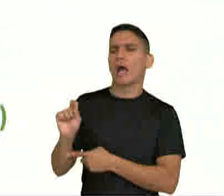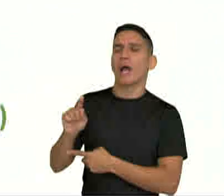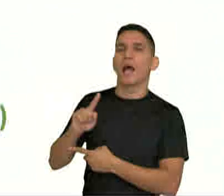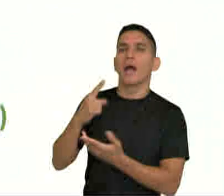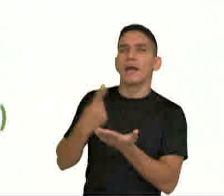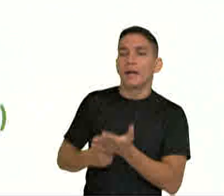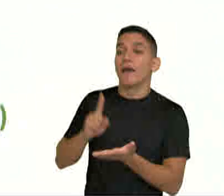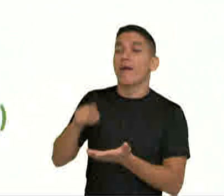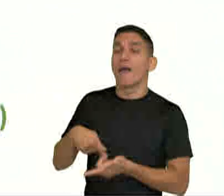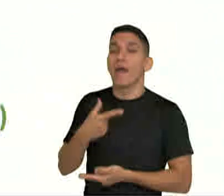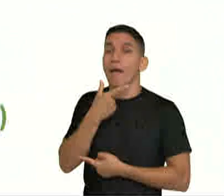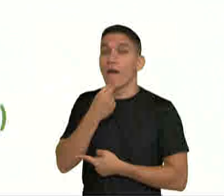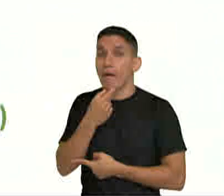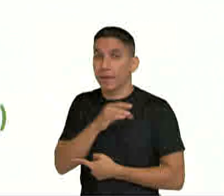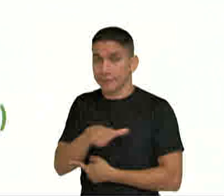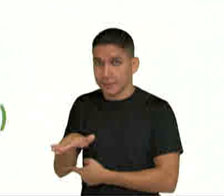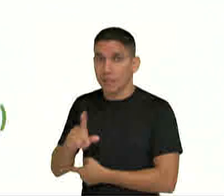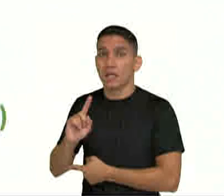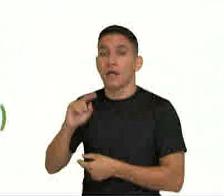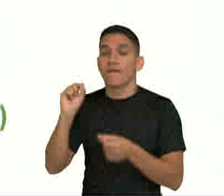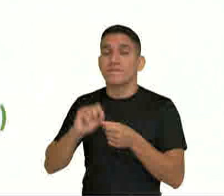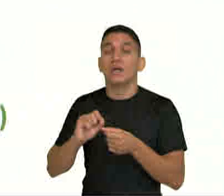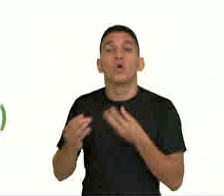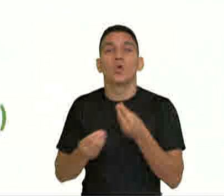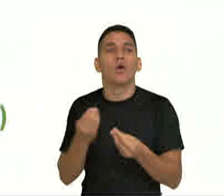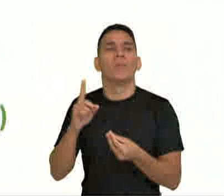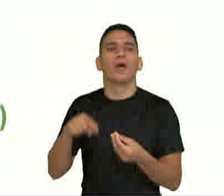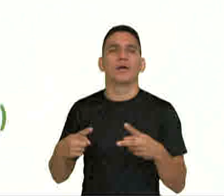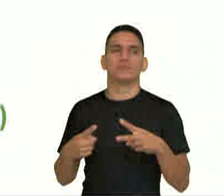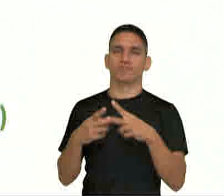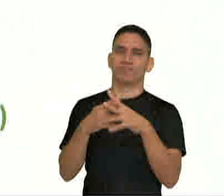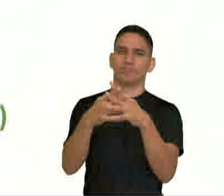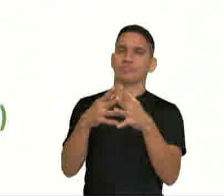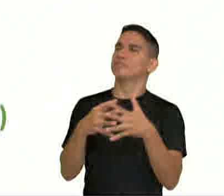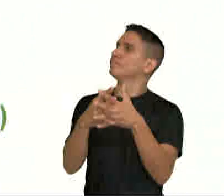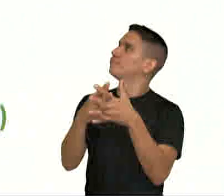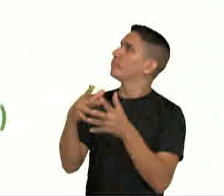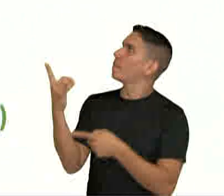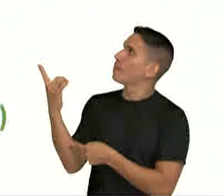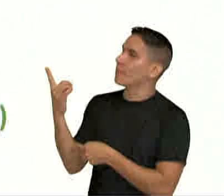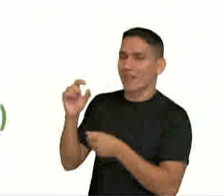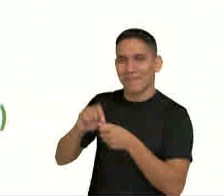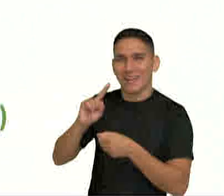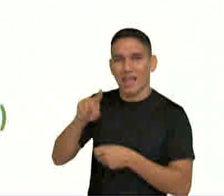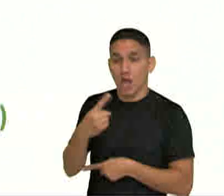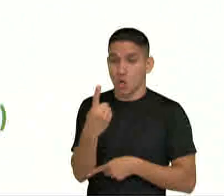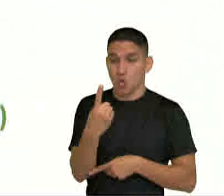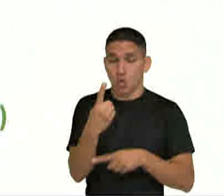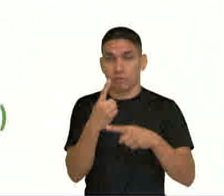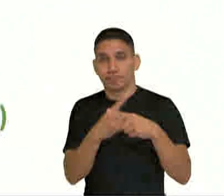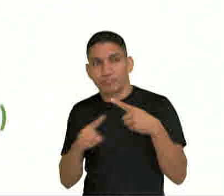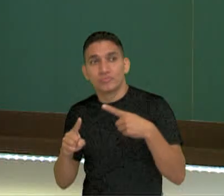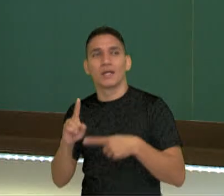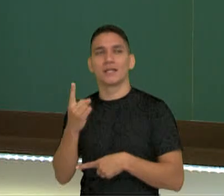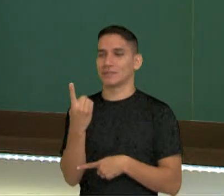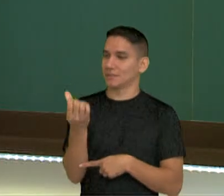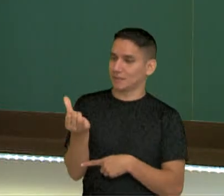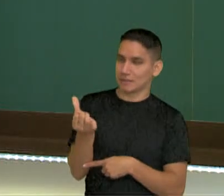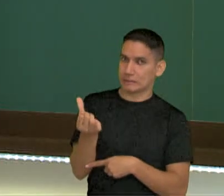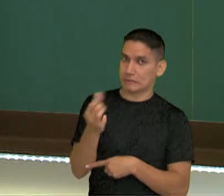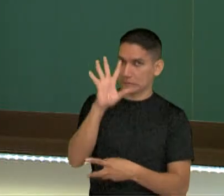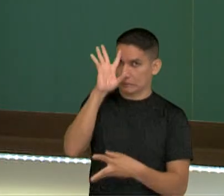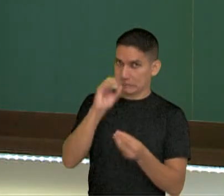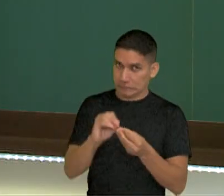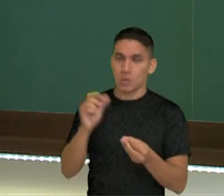pela possibilidade disso acontecer, que é 1/2. Então está ali uma chance em 16 possíveis. Espero que você